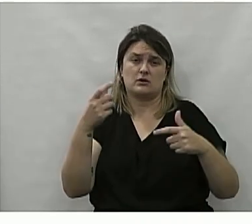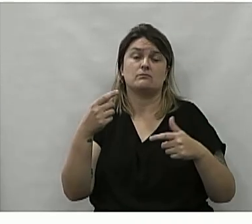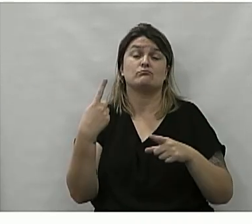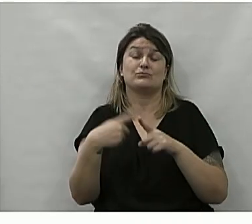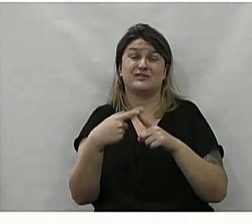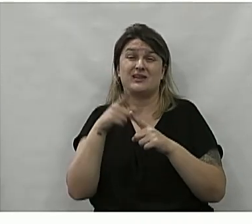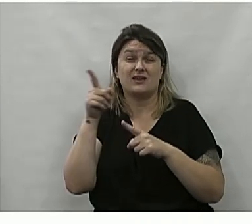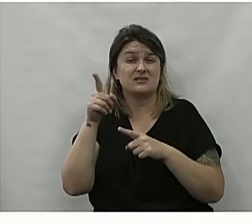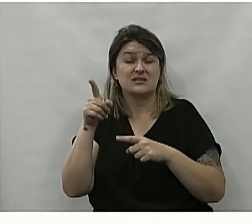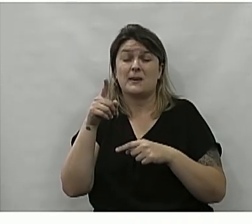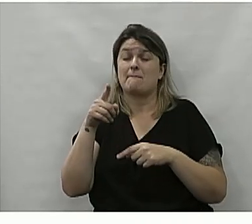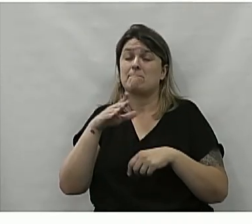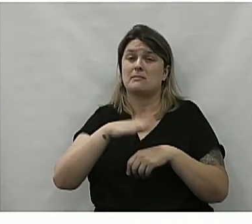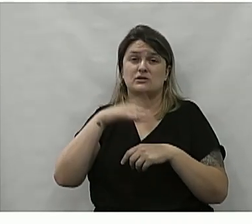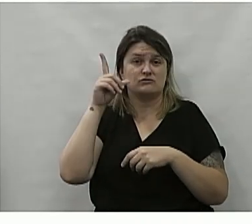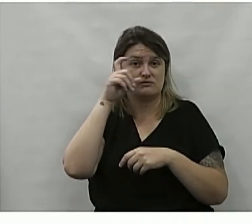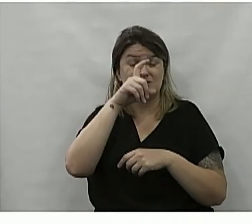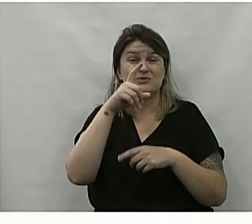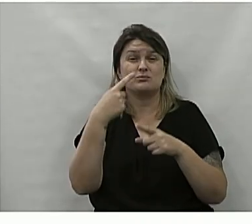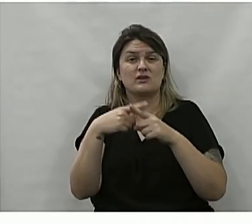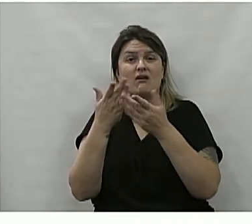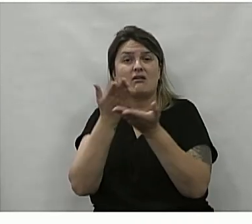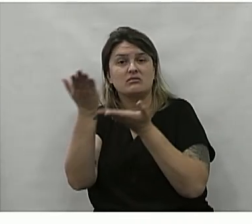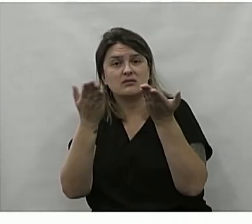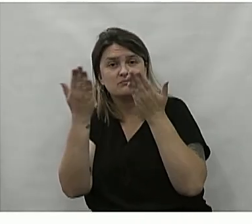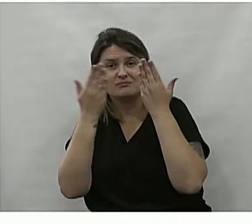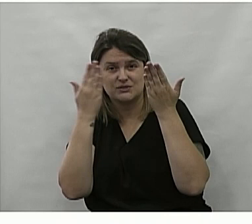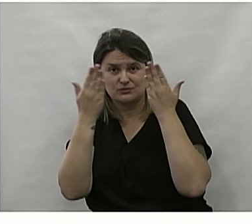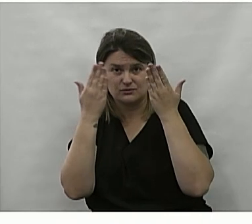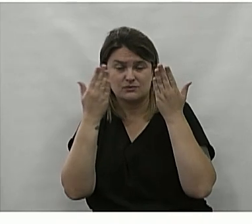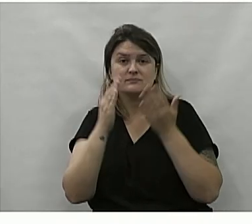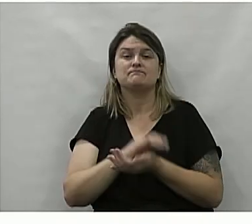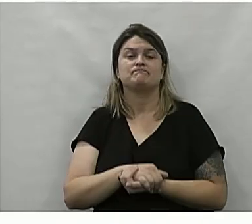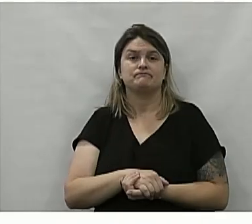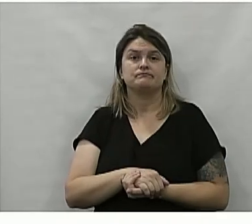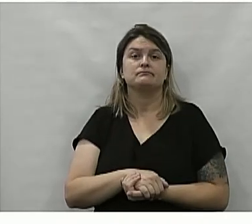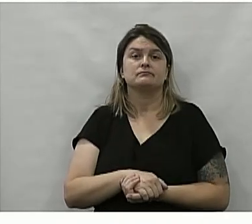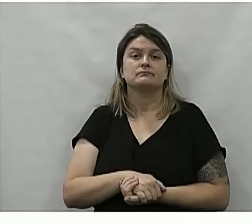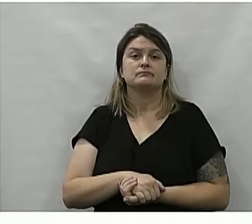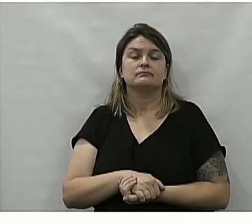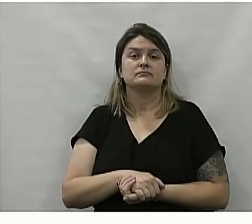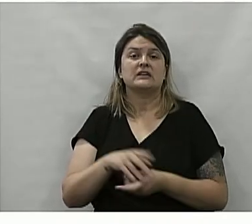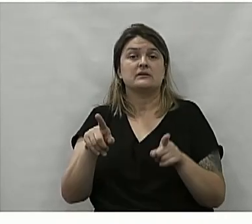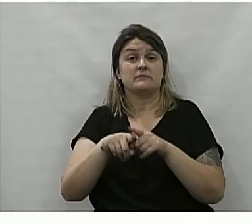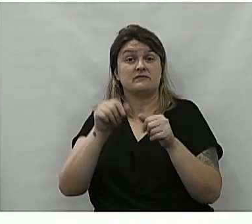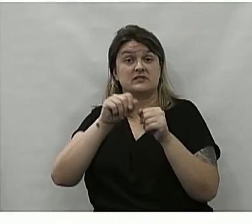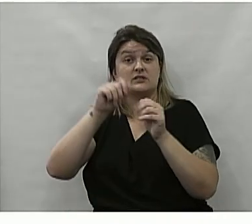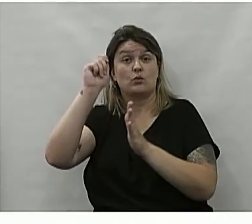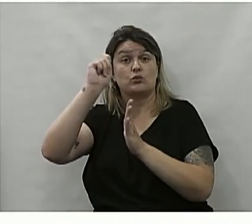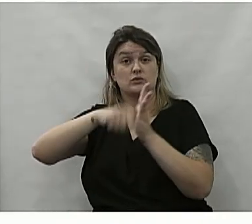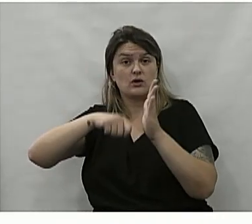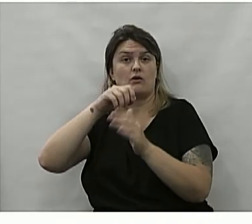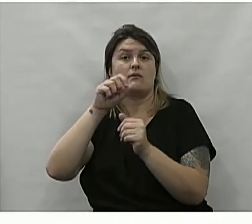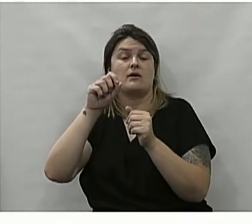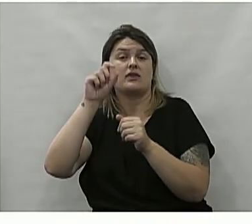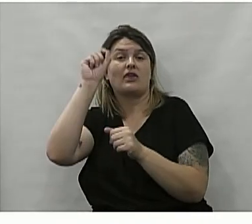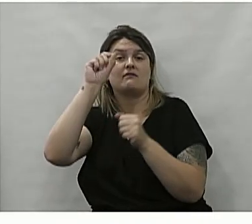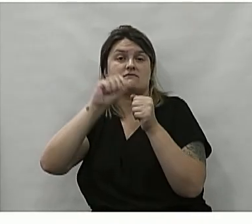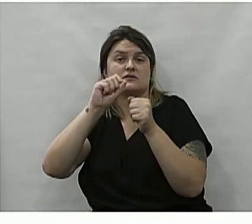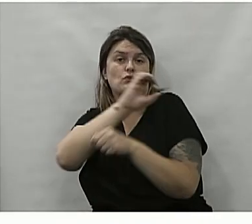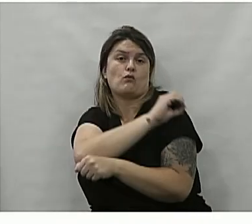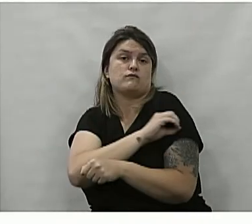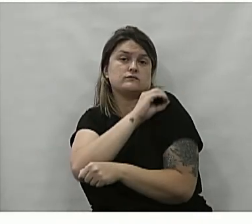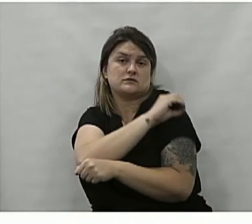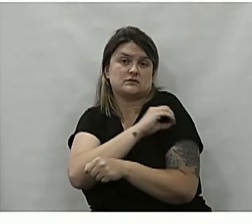seria o nosso Grande gargalo no momento A consulta com psicólogos A viabilização De contratação De oficineiros Também E